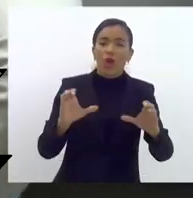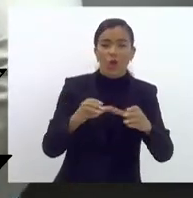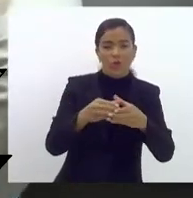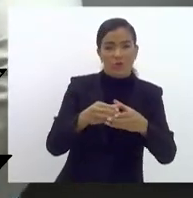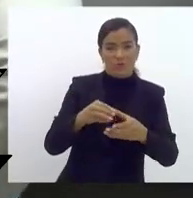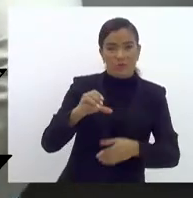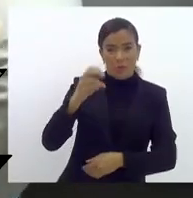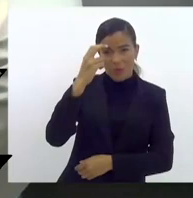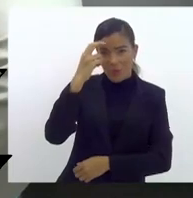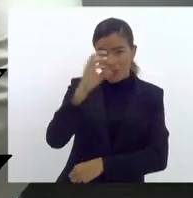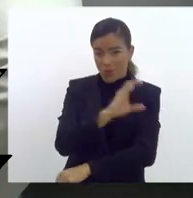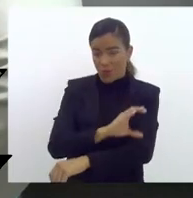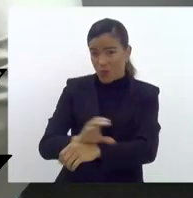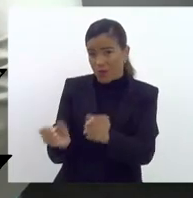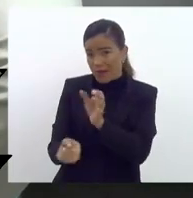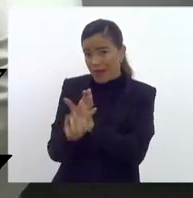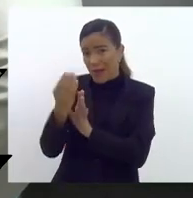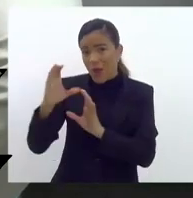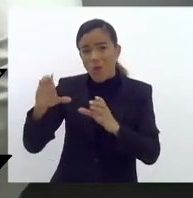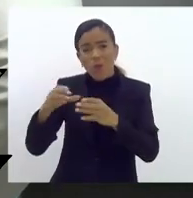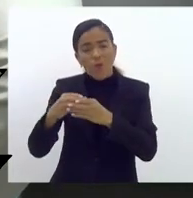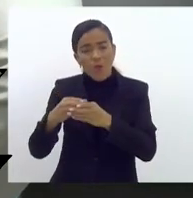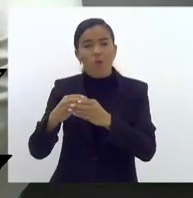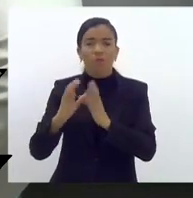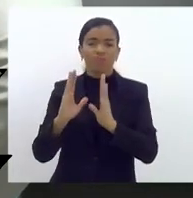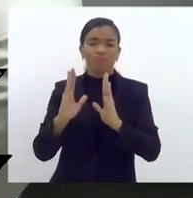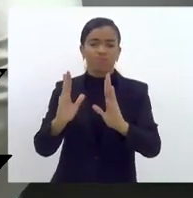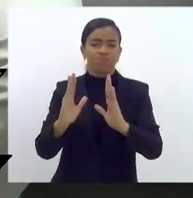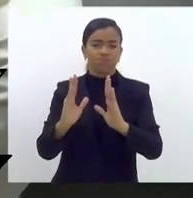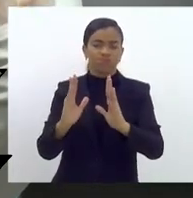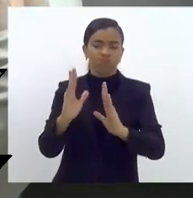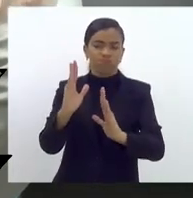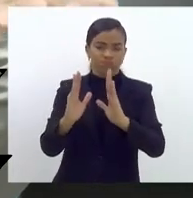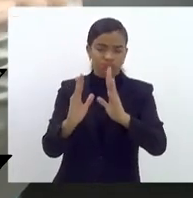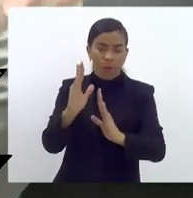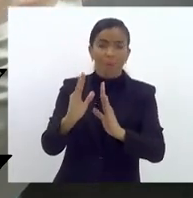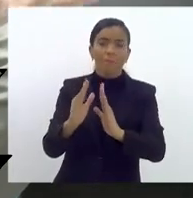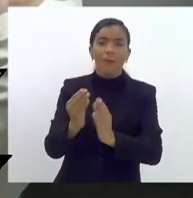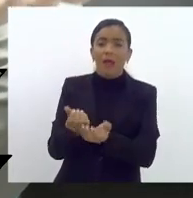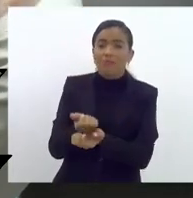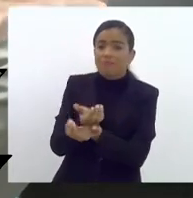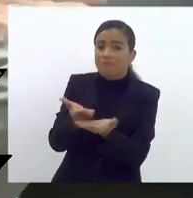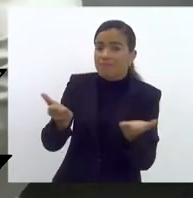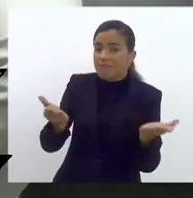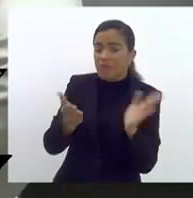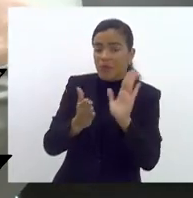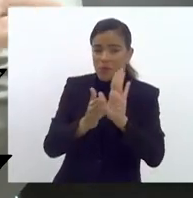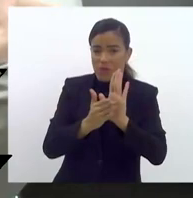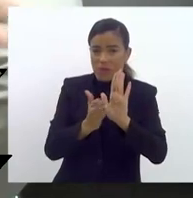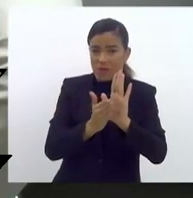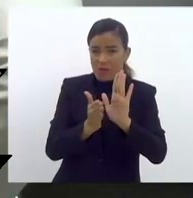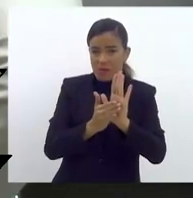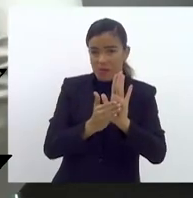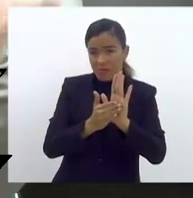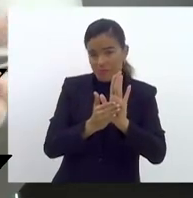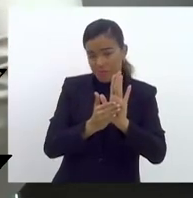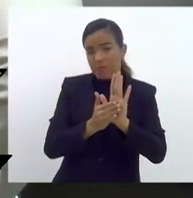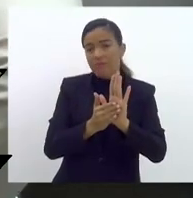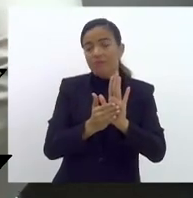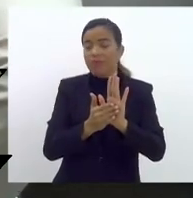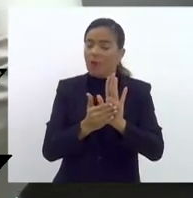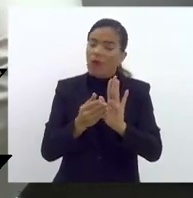fazer um pequeno grupo de prazo definido para trazer uma proposta vossa excelência